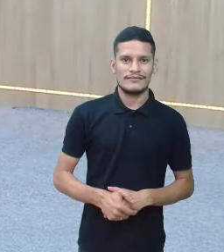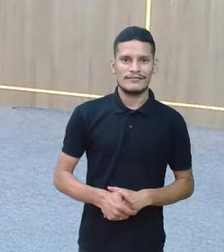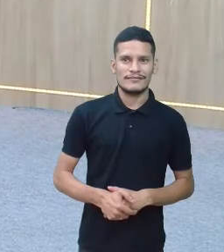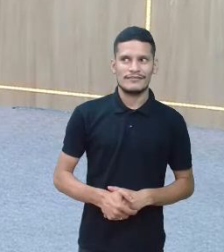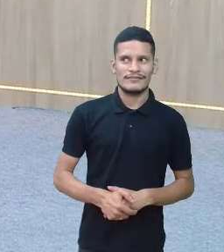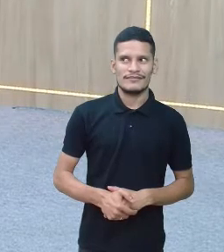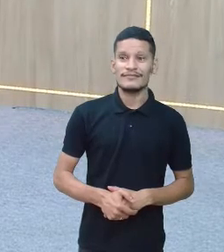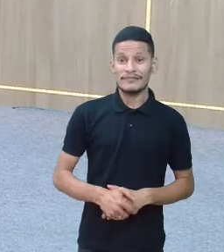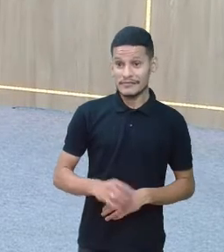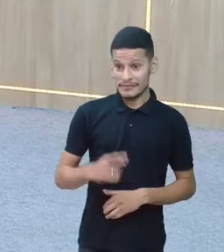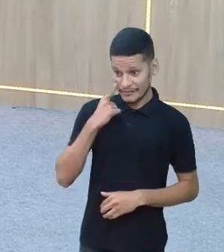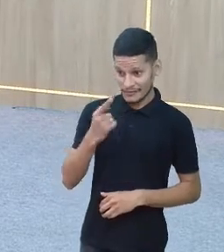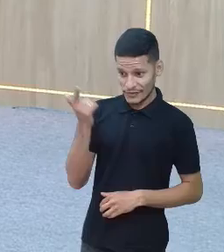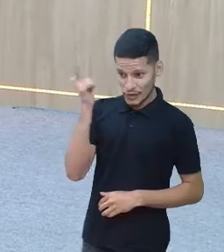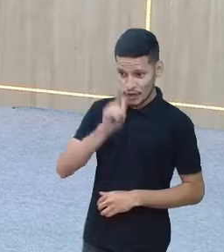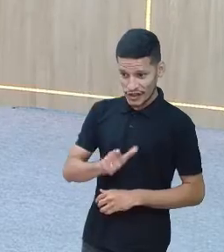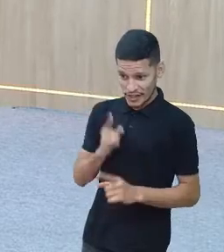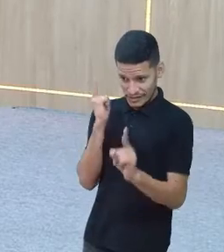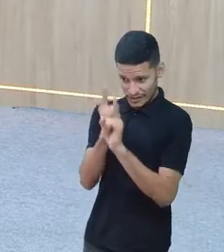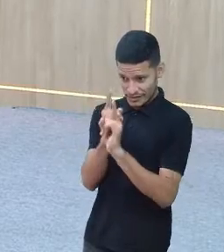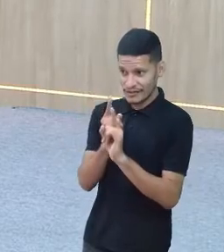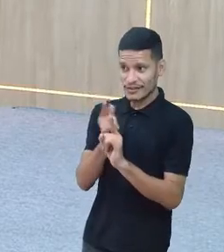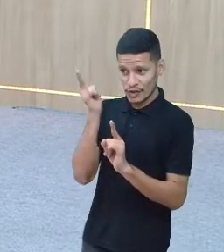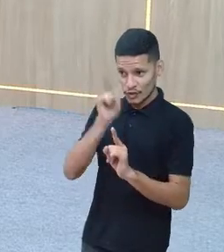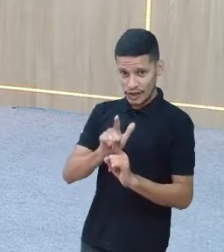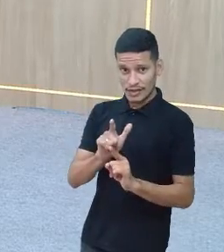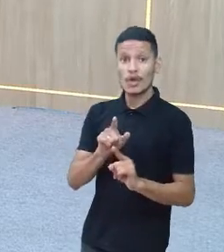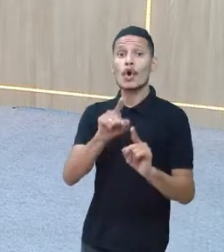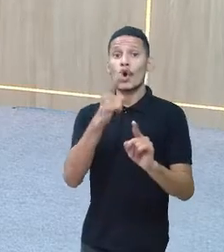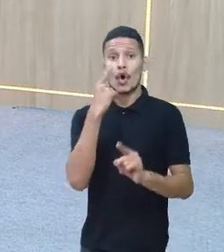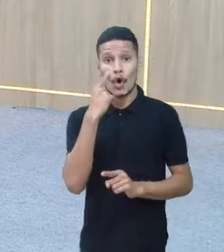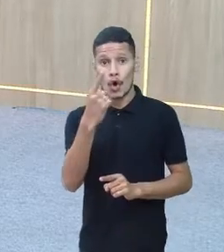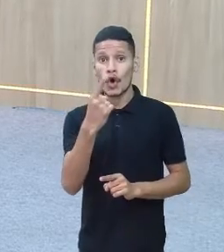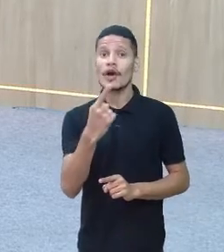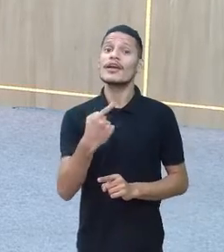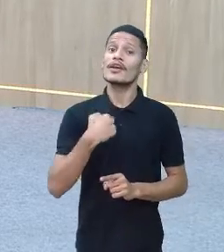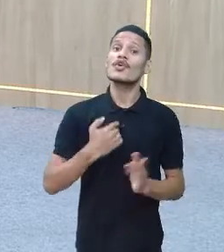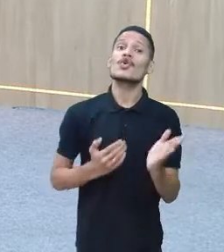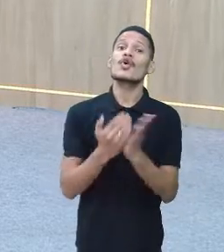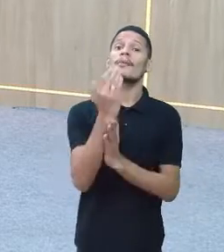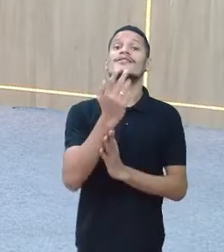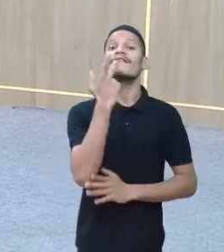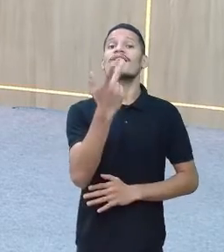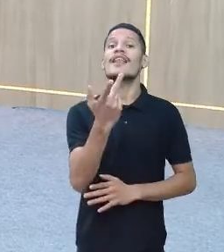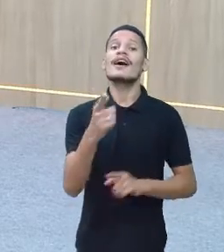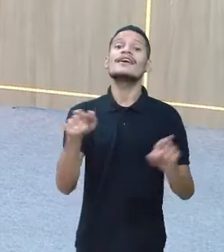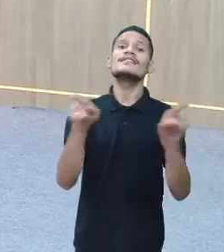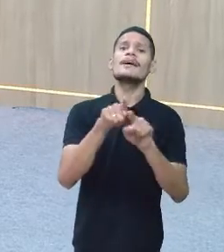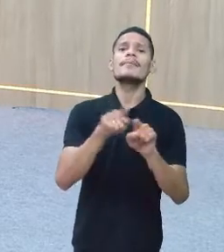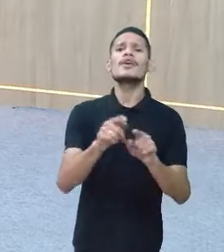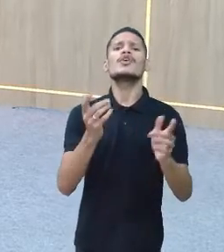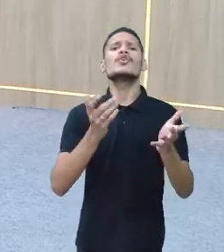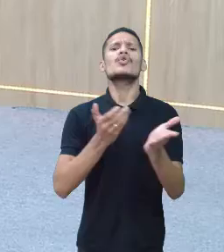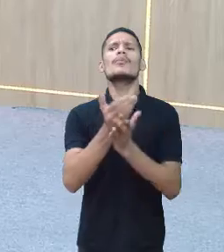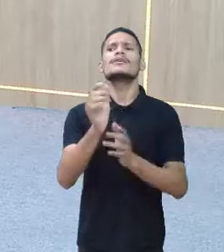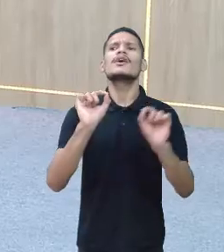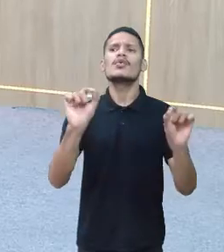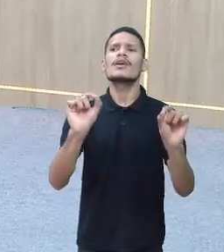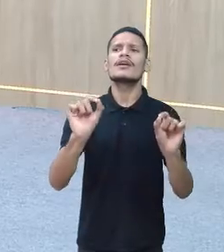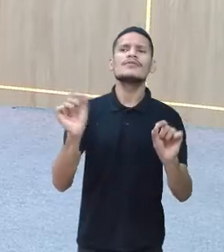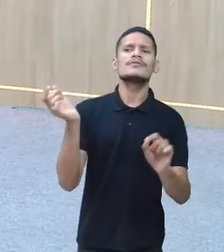E aí, Helena, tá conseguindo se localizar? Agora eu vou começar a falar e vou começar também